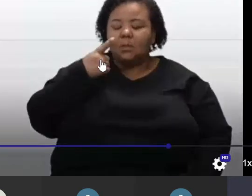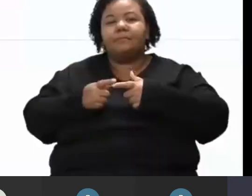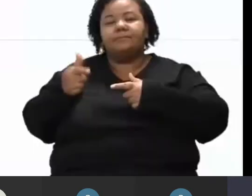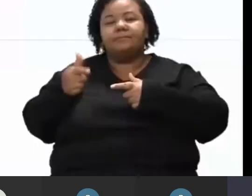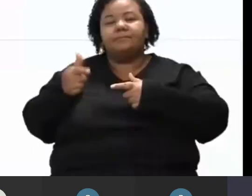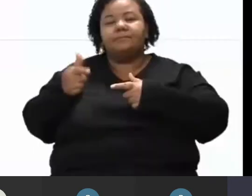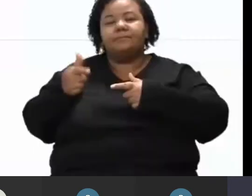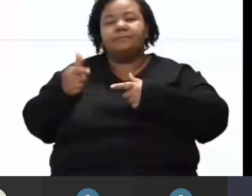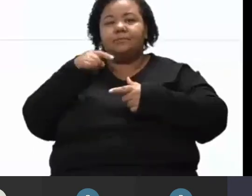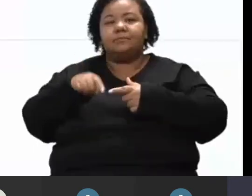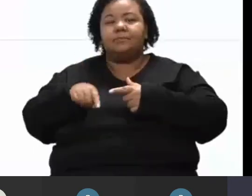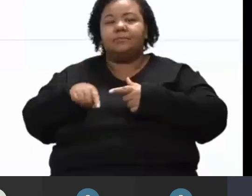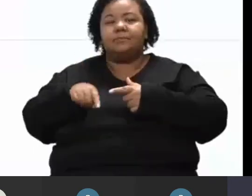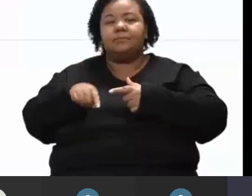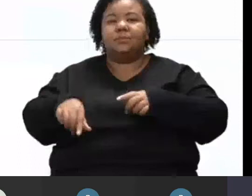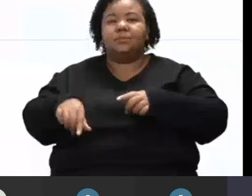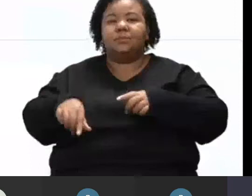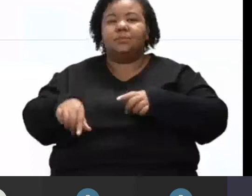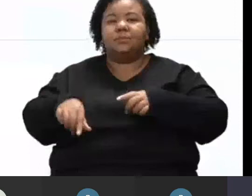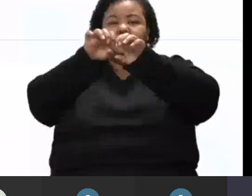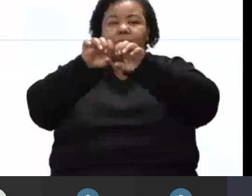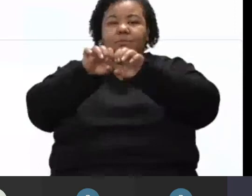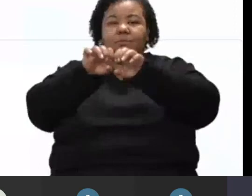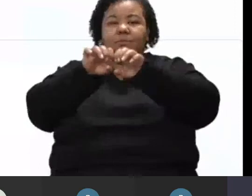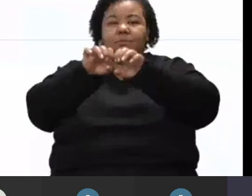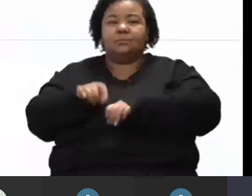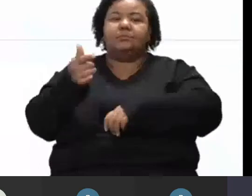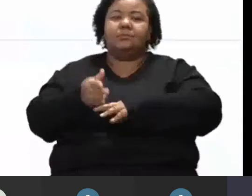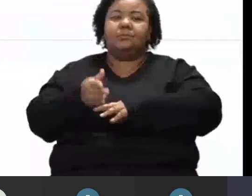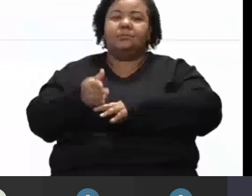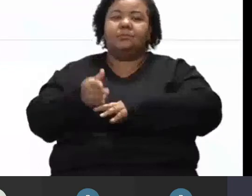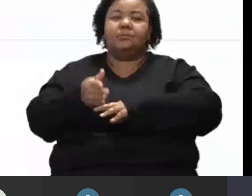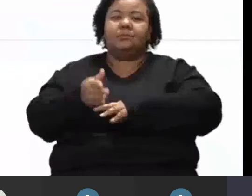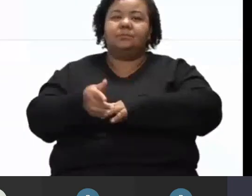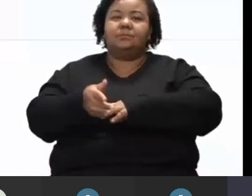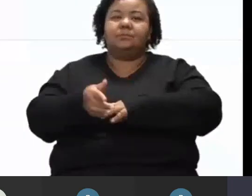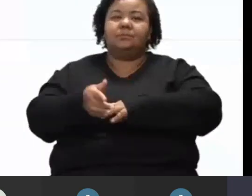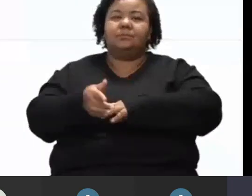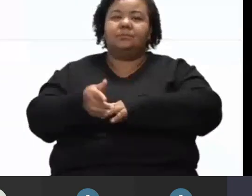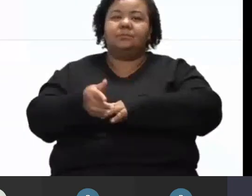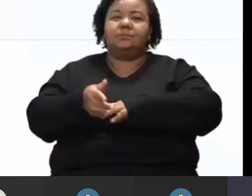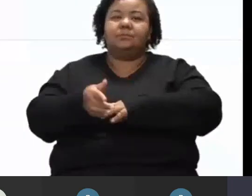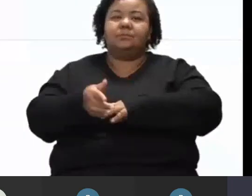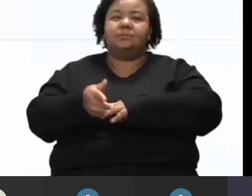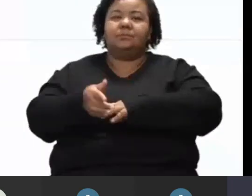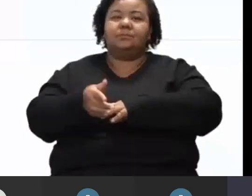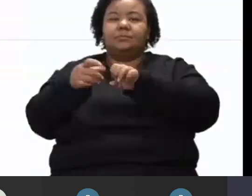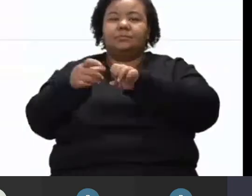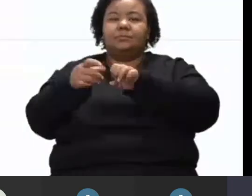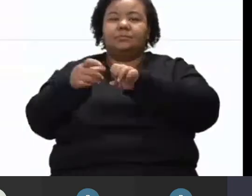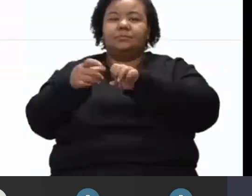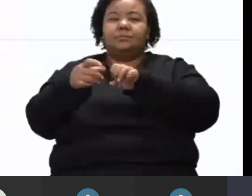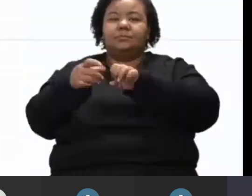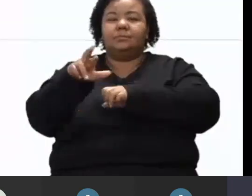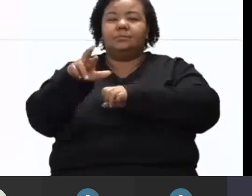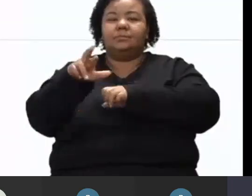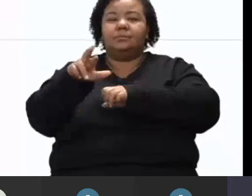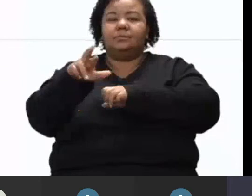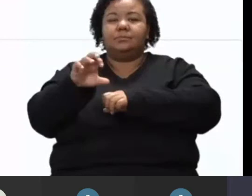aqui a estrutura do micélio. Mas você consegue observar quais são as estruturas reprodutivas que formam